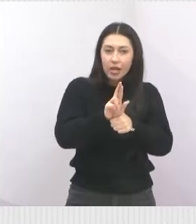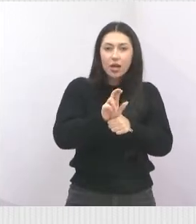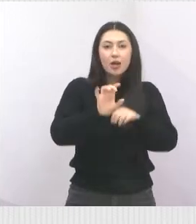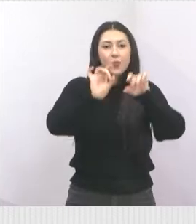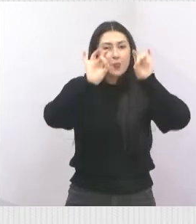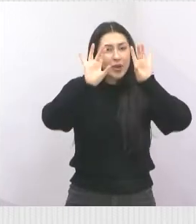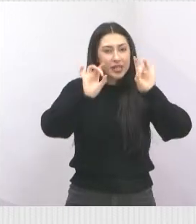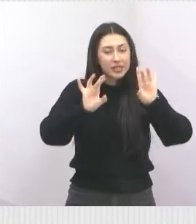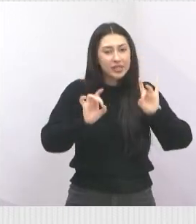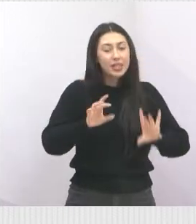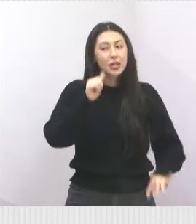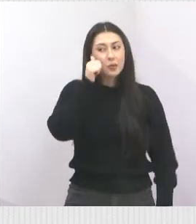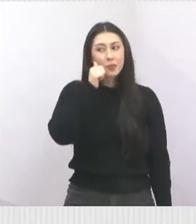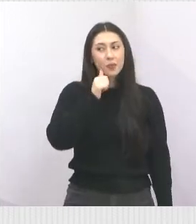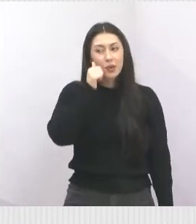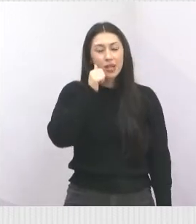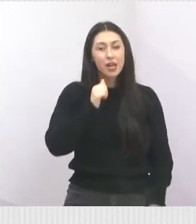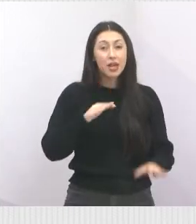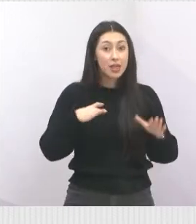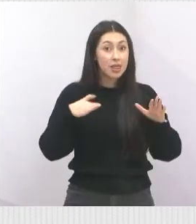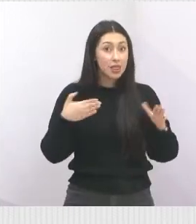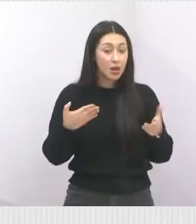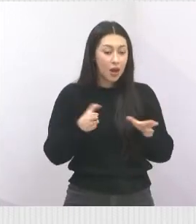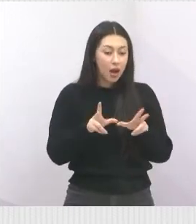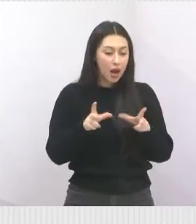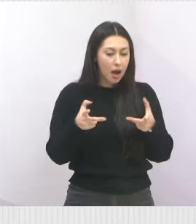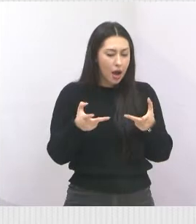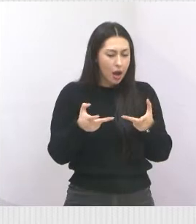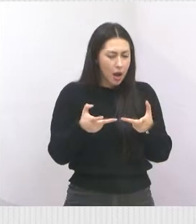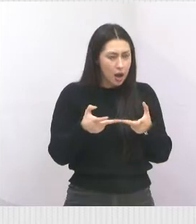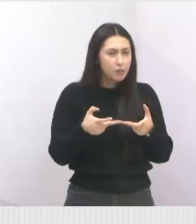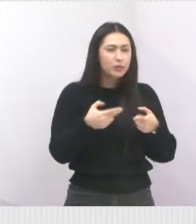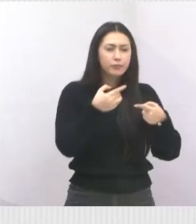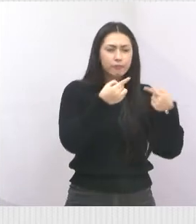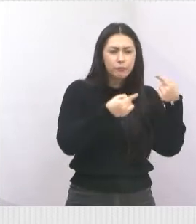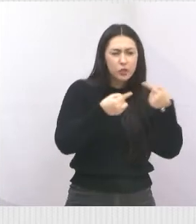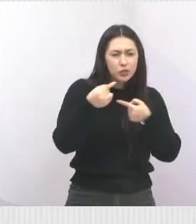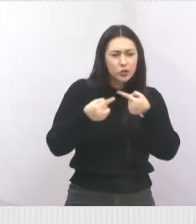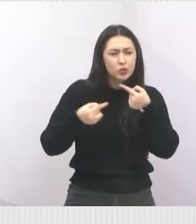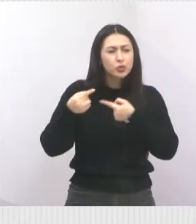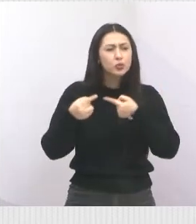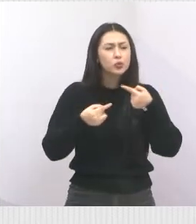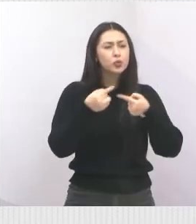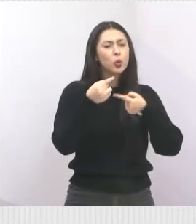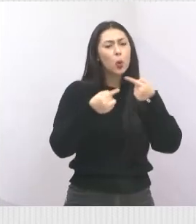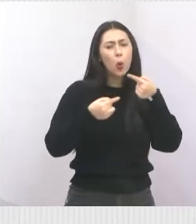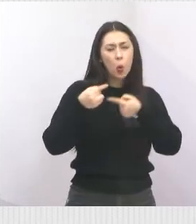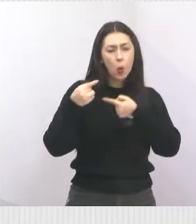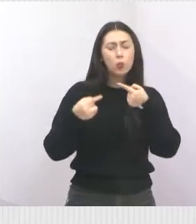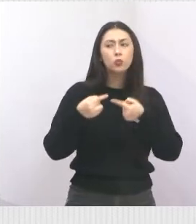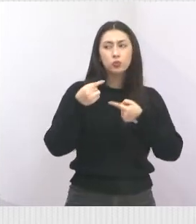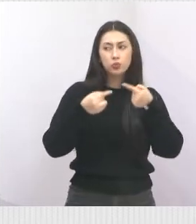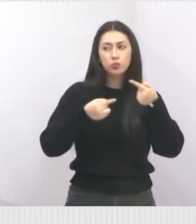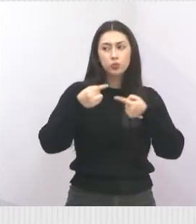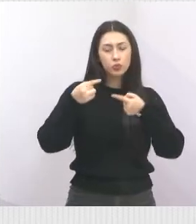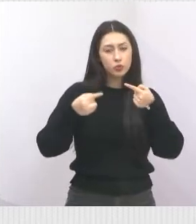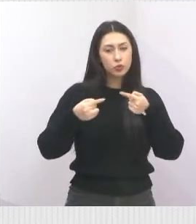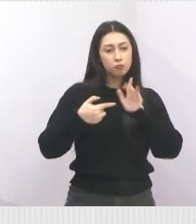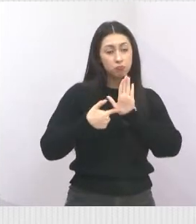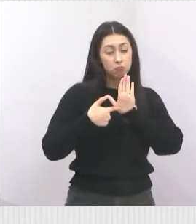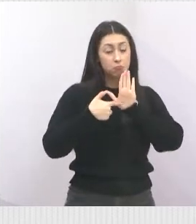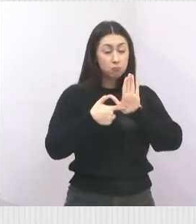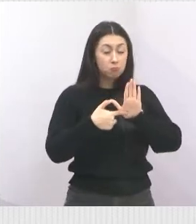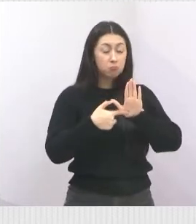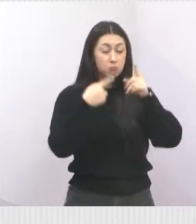mulher aqui então a câmara municipal faz a sua parte em discutir e quebrar esse tabu de